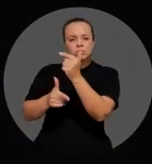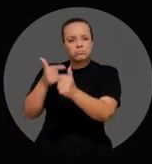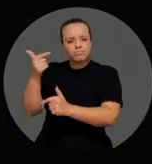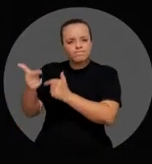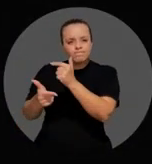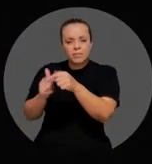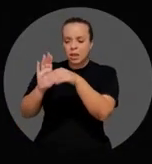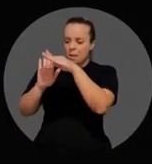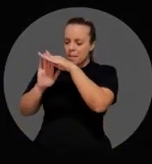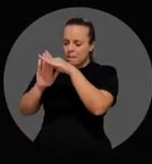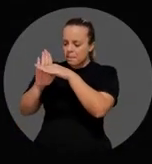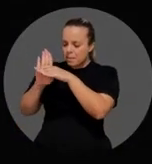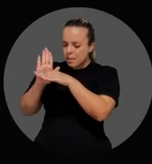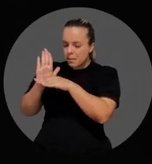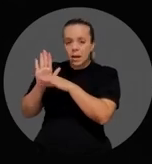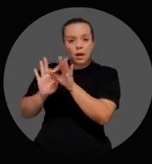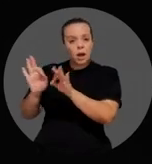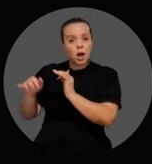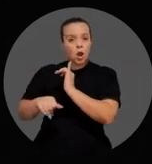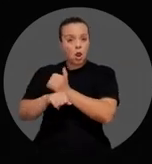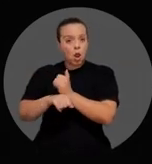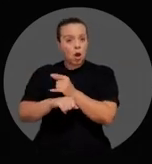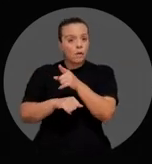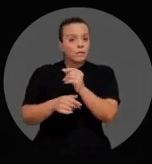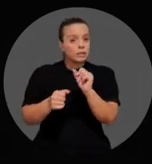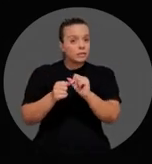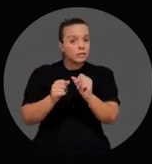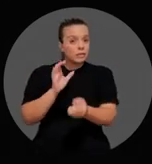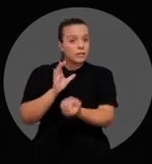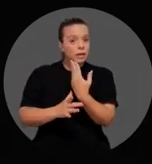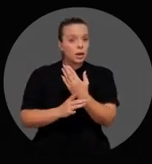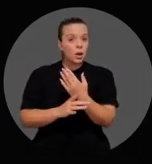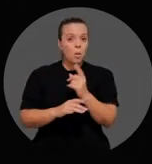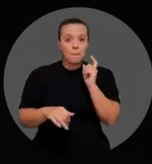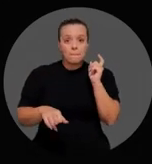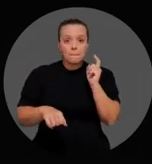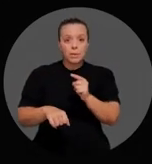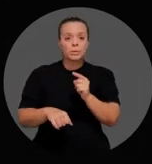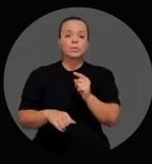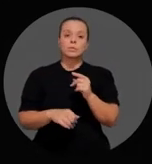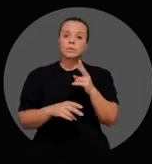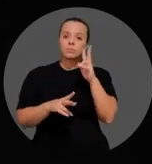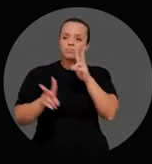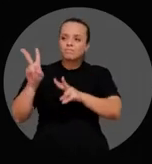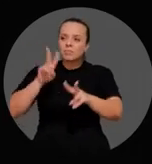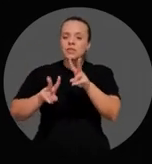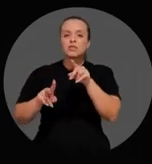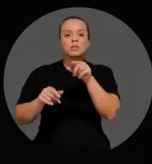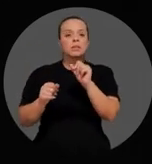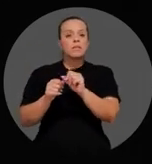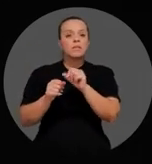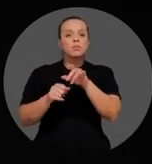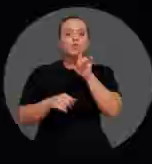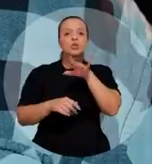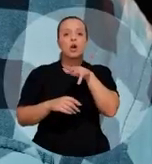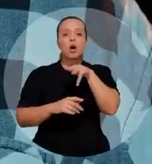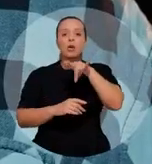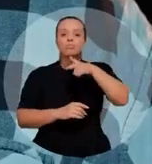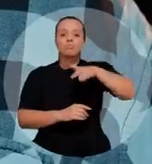doc, você vai fazer, chama Pontos de Vista. Isso. E você quer filmar só com imagens de